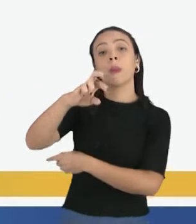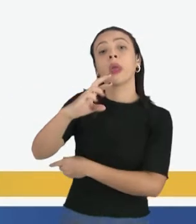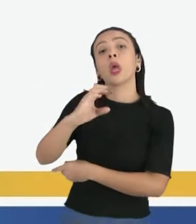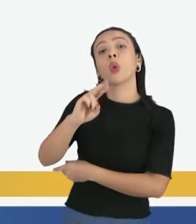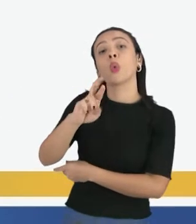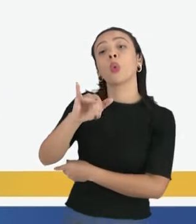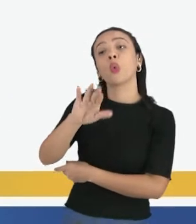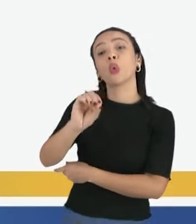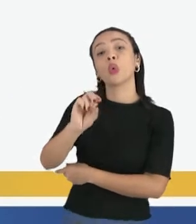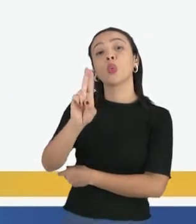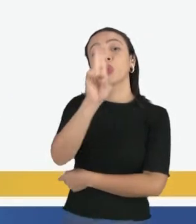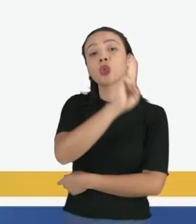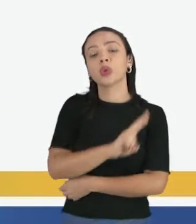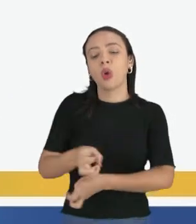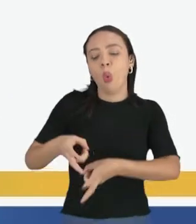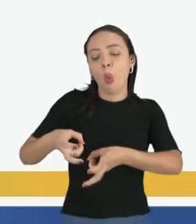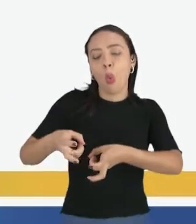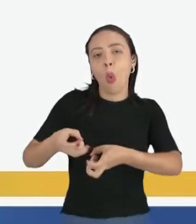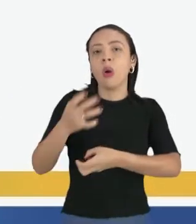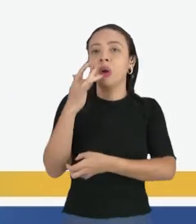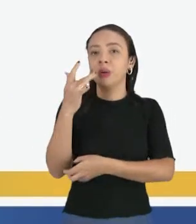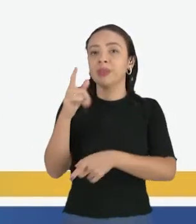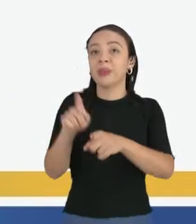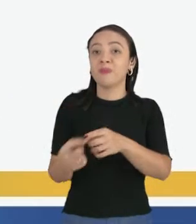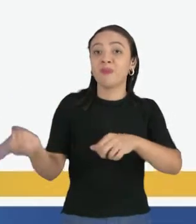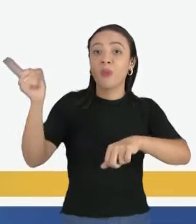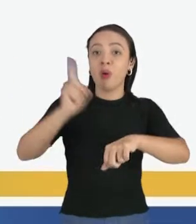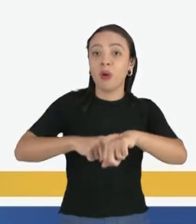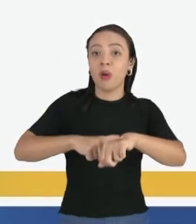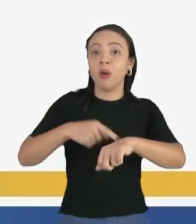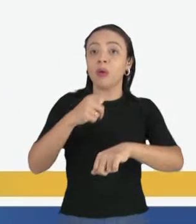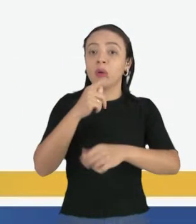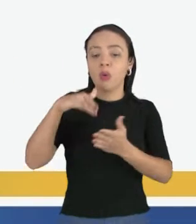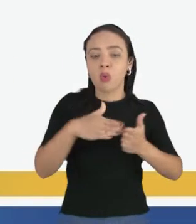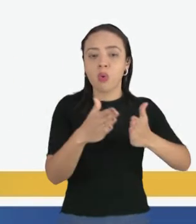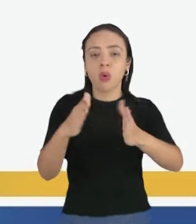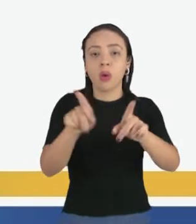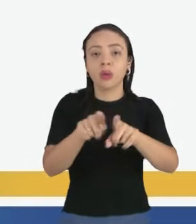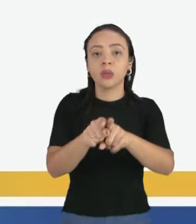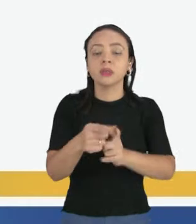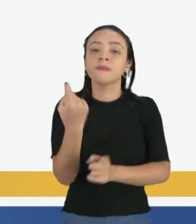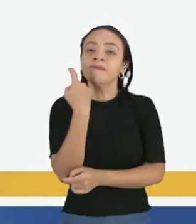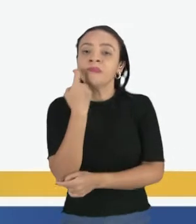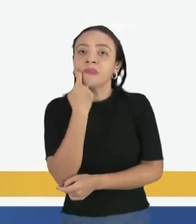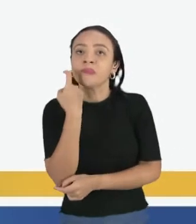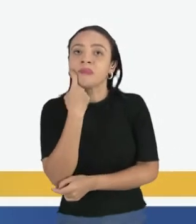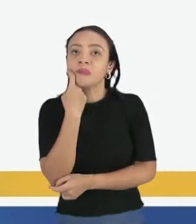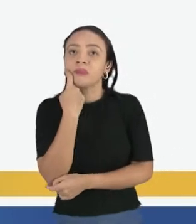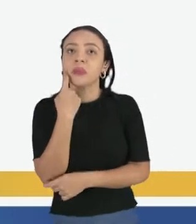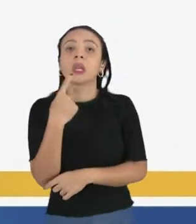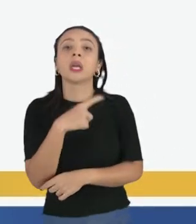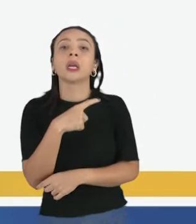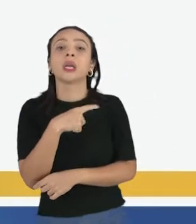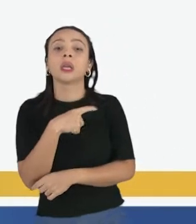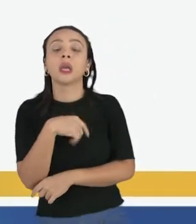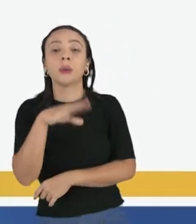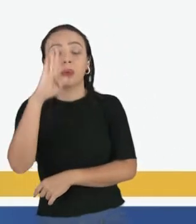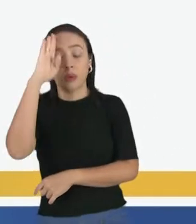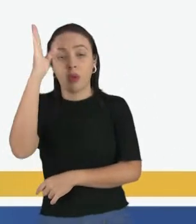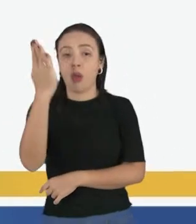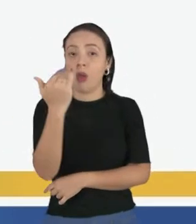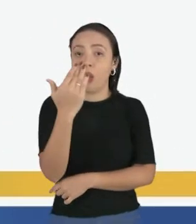extração do ouro contamina rios e peixes, e populações que tenham pescado como base de sua